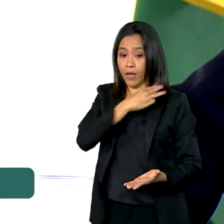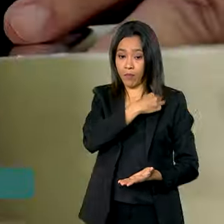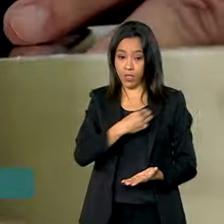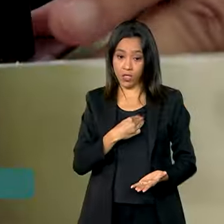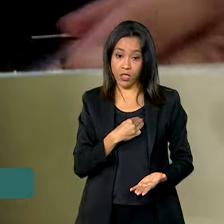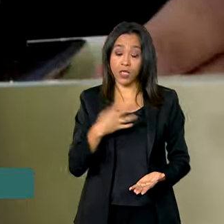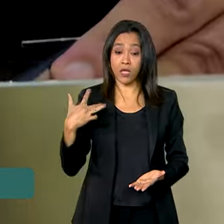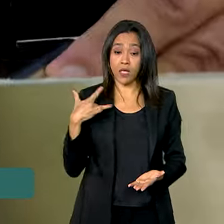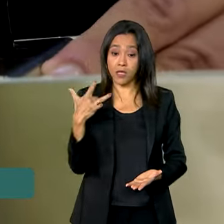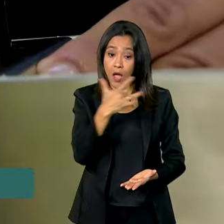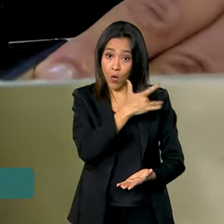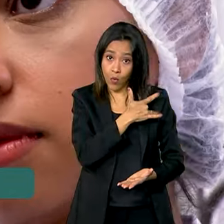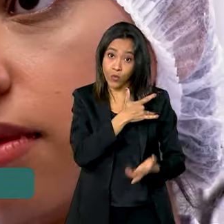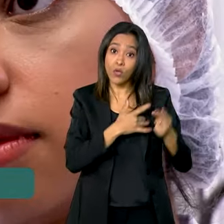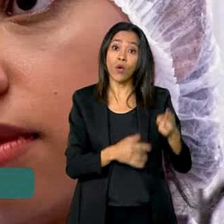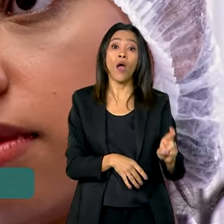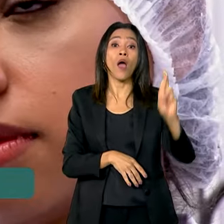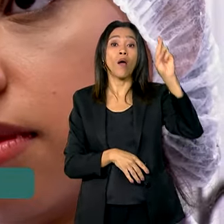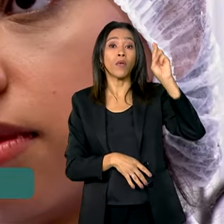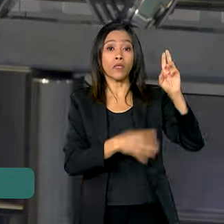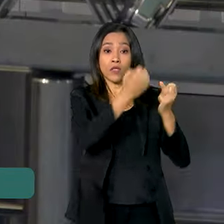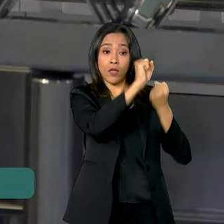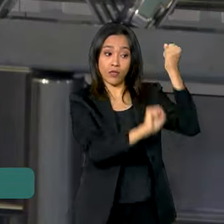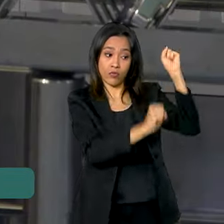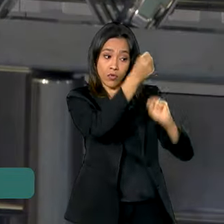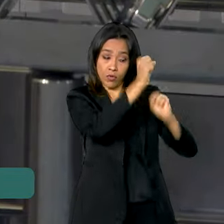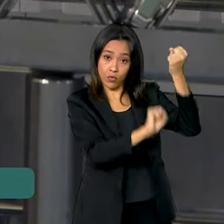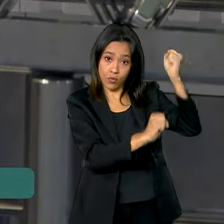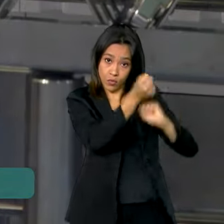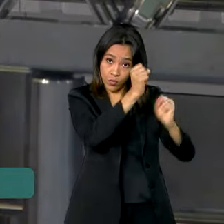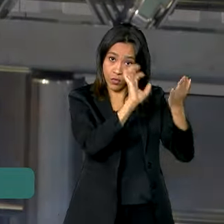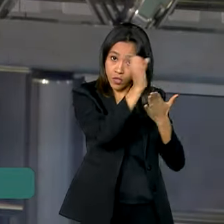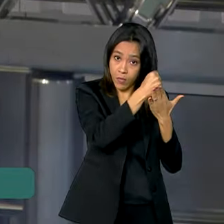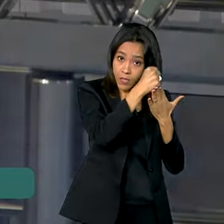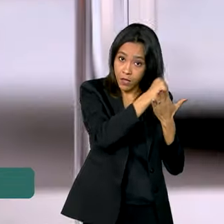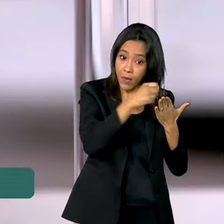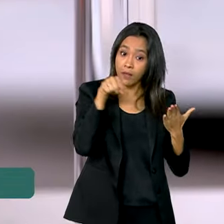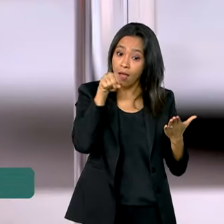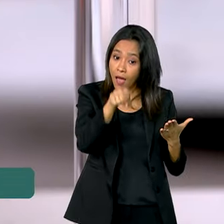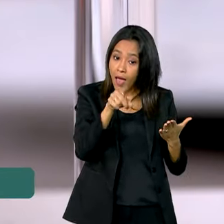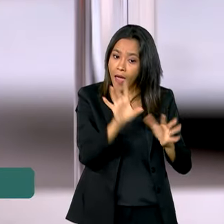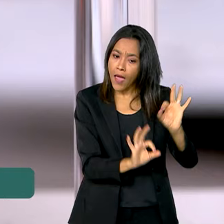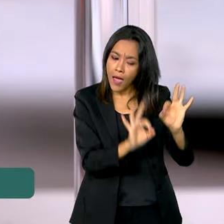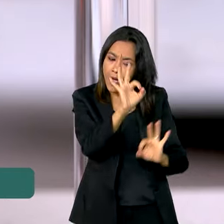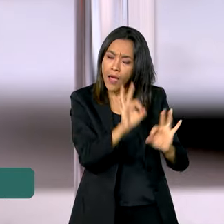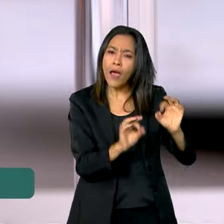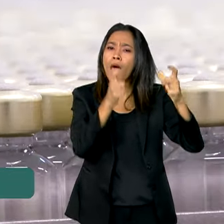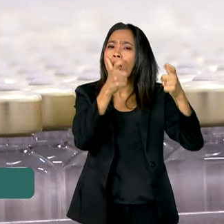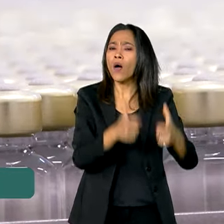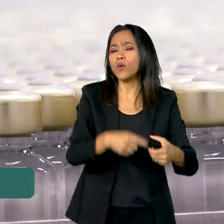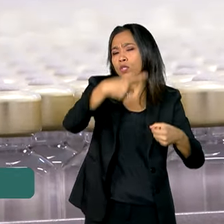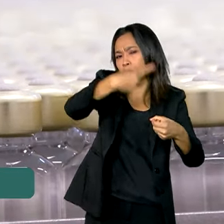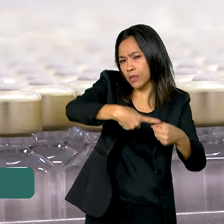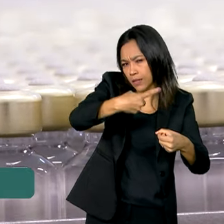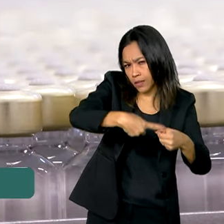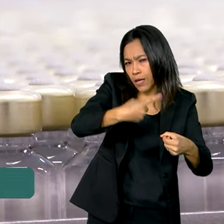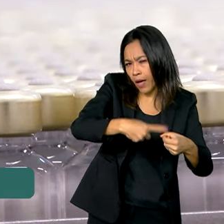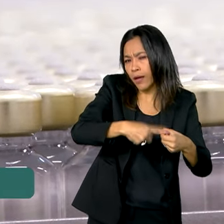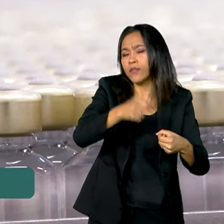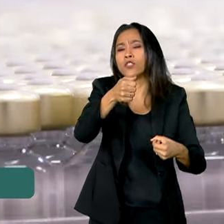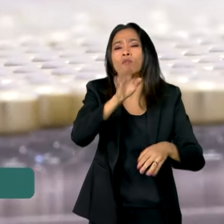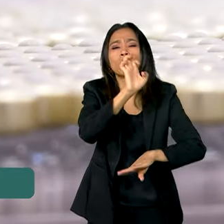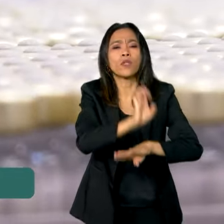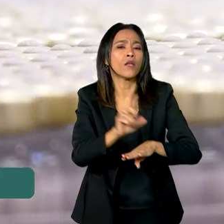Trindade, com um representante do laboratório fabricante. O medicamento é produzido em uma planta em Montes Claros, em Minas Gerais, considerada